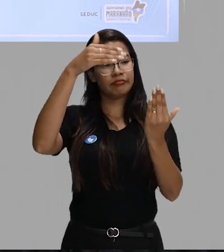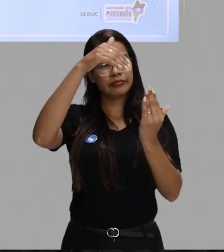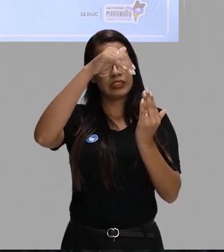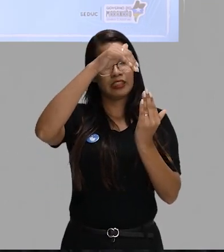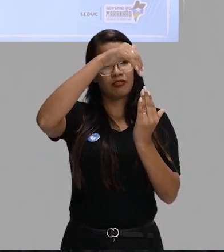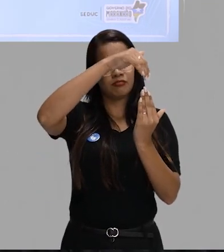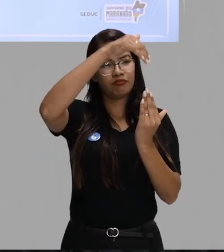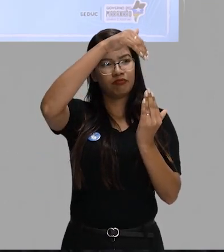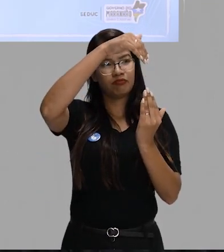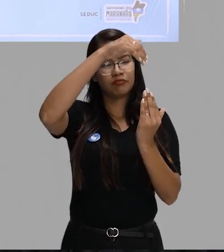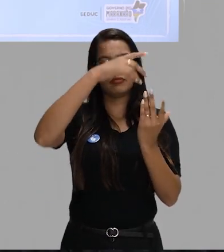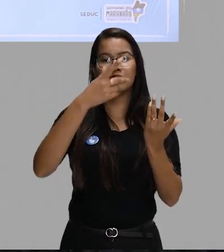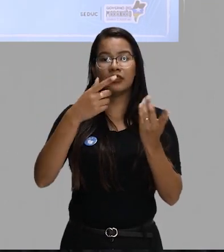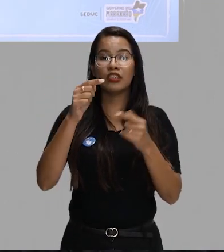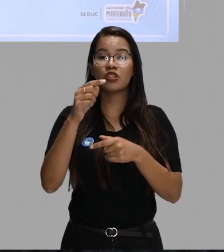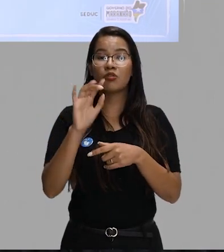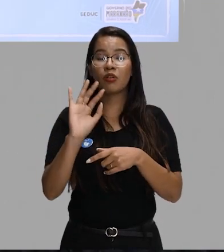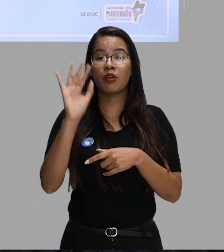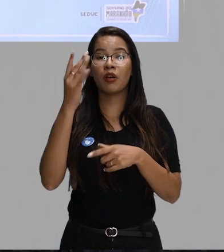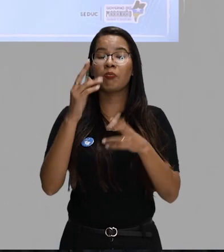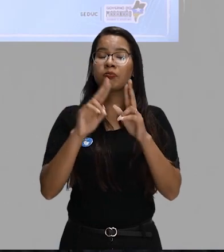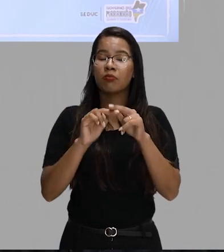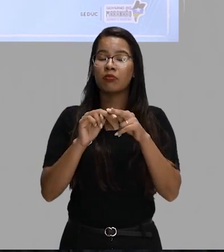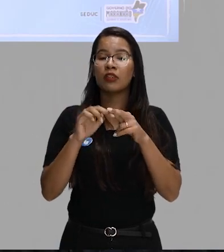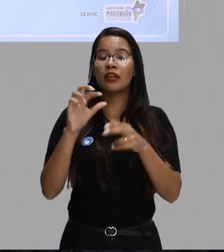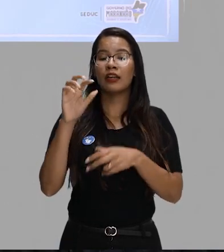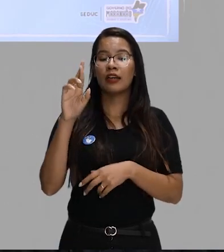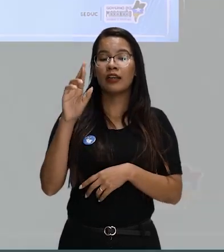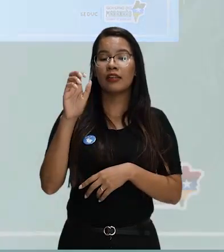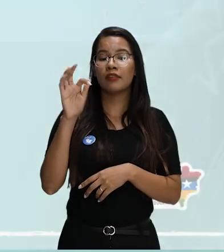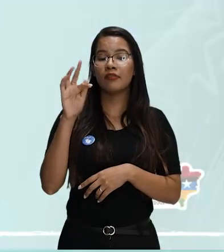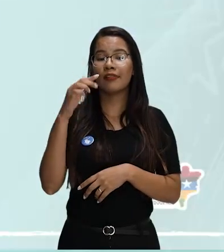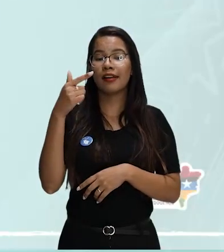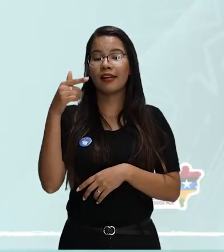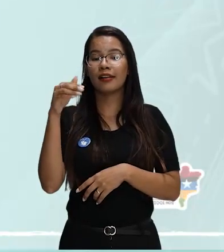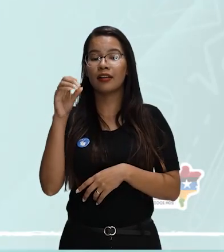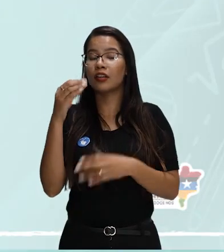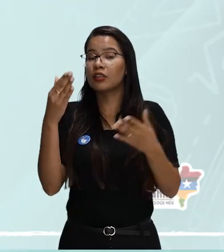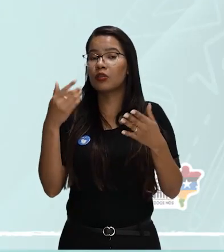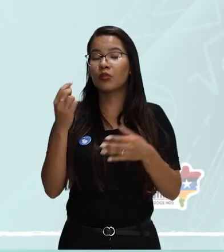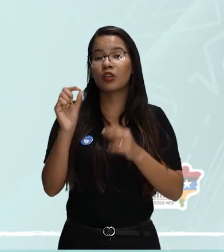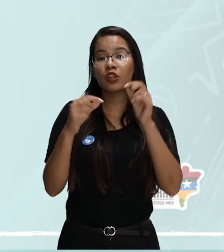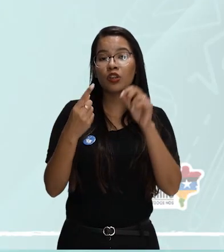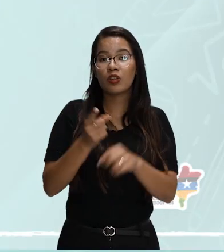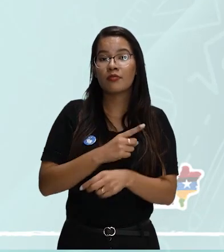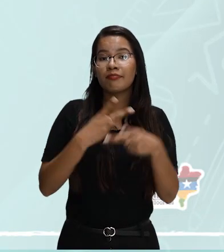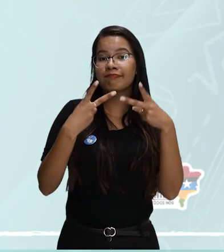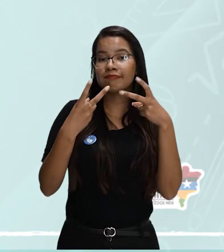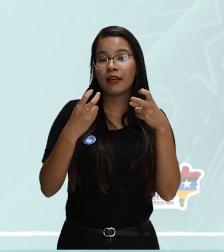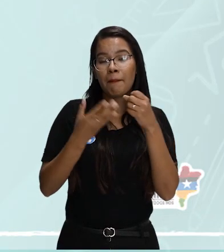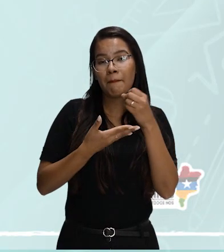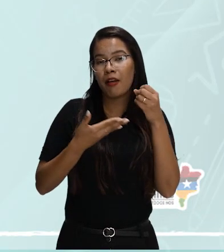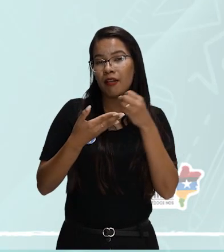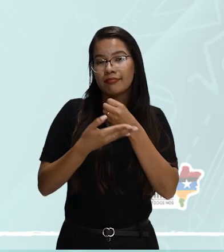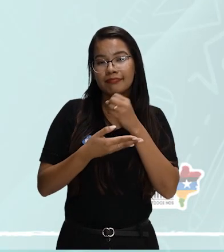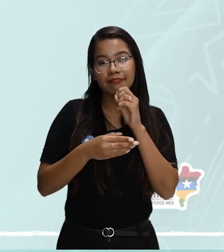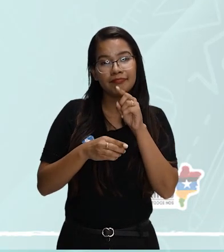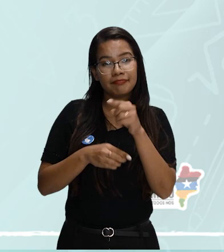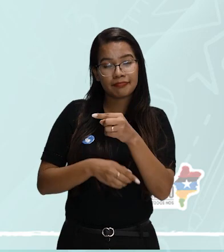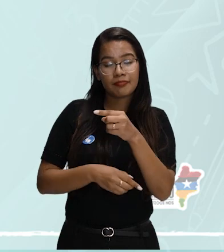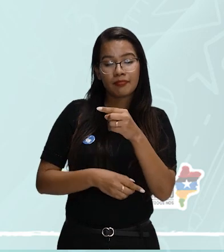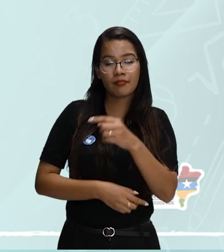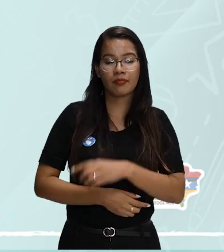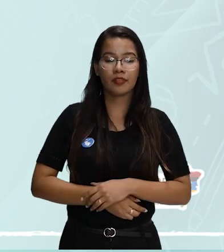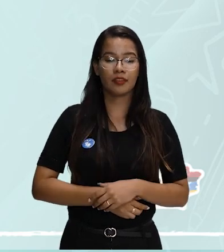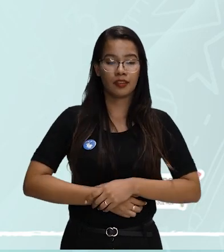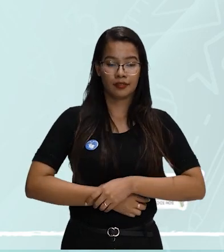copo. Isso é graças ao fenômeno da refração. Então, o que nós vamos perceber é basicamente o que está aparecendo aqui na figura. Então, tem a lanterna